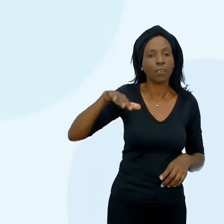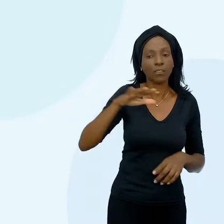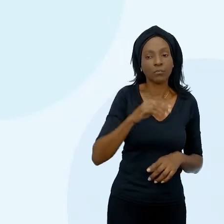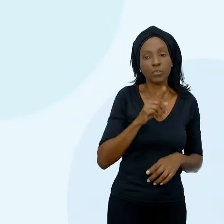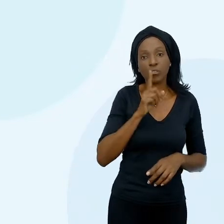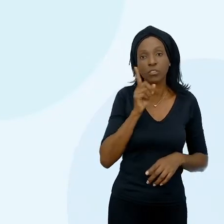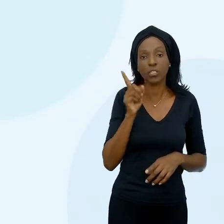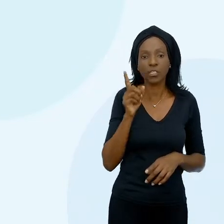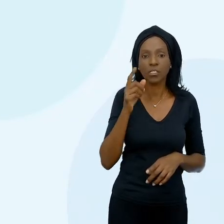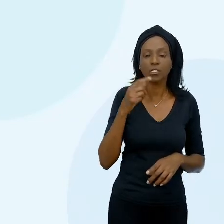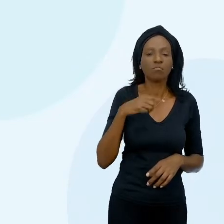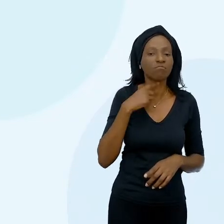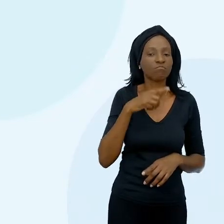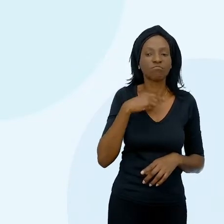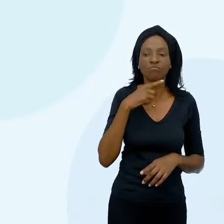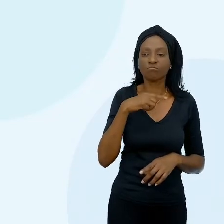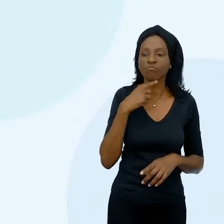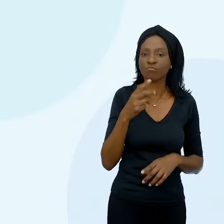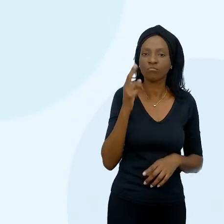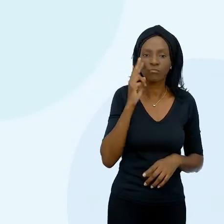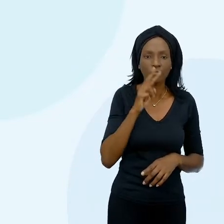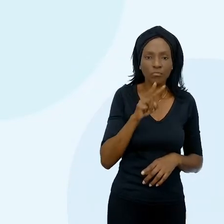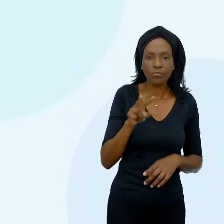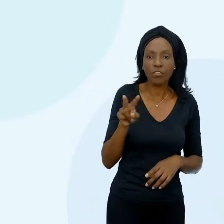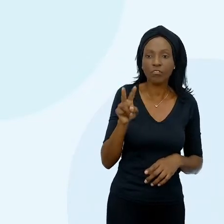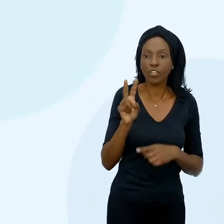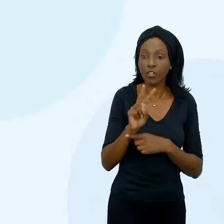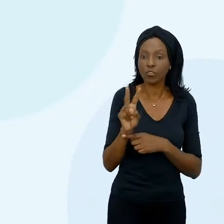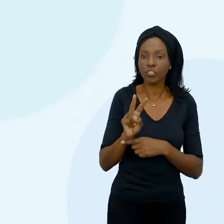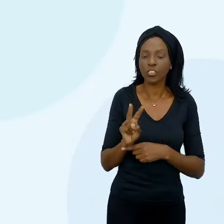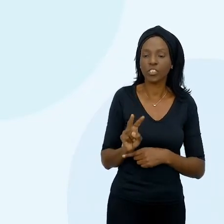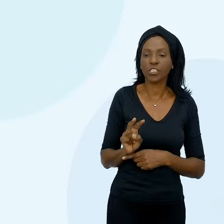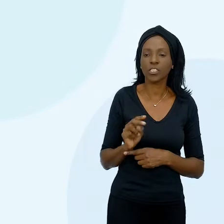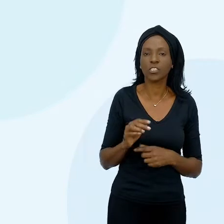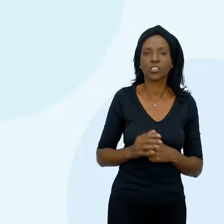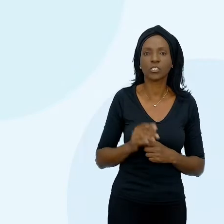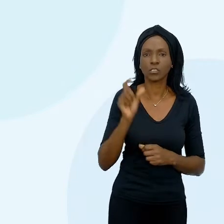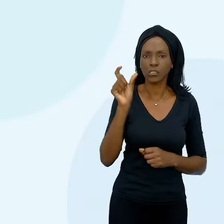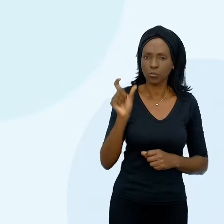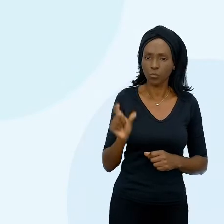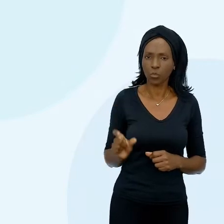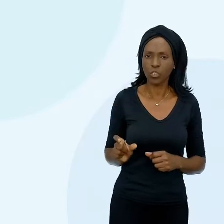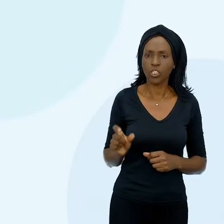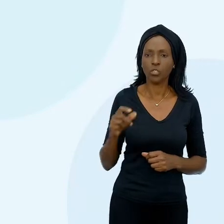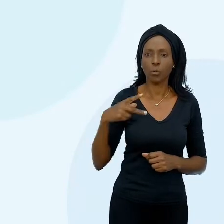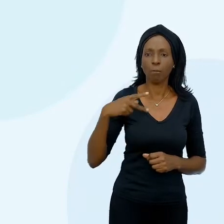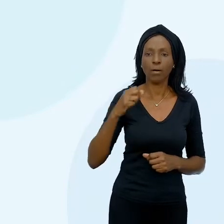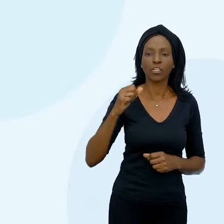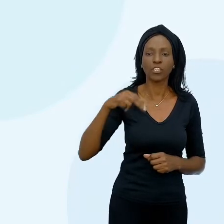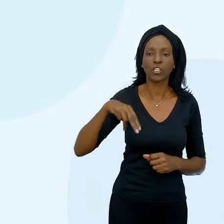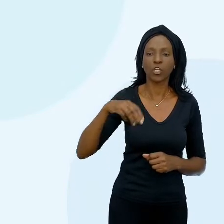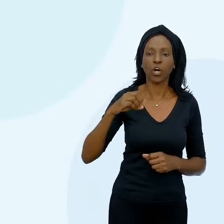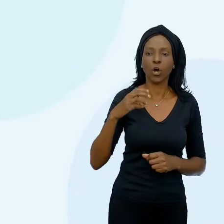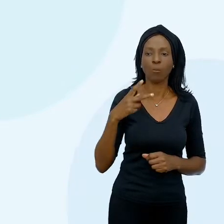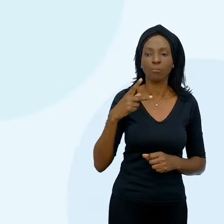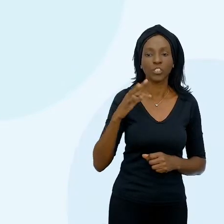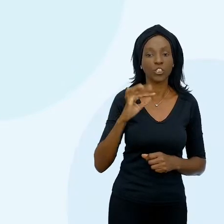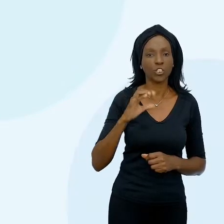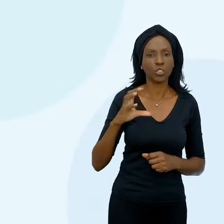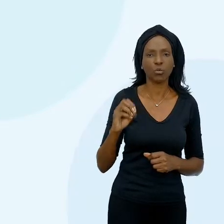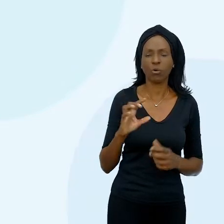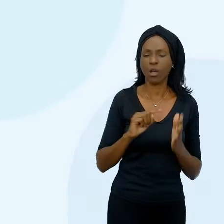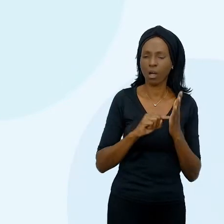ali não conseguem ver o vigilante. Né? Esse modelo panóptico, ele é uma